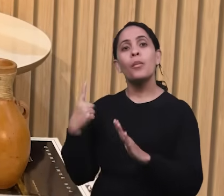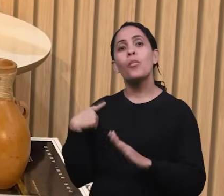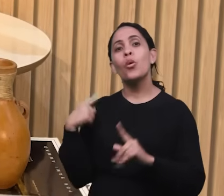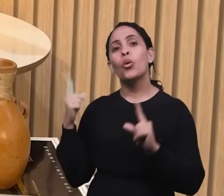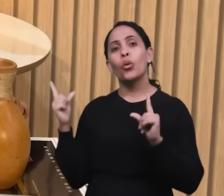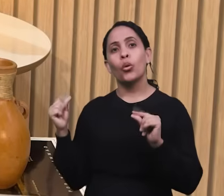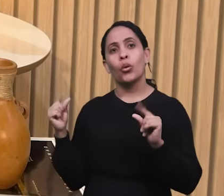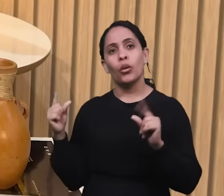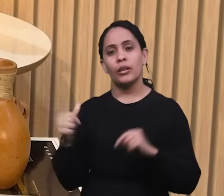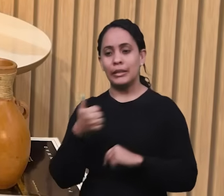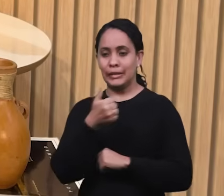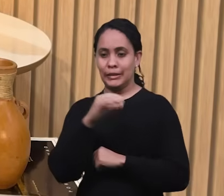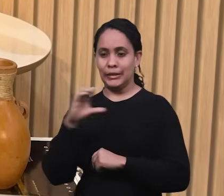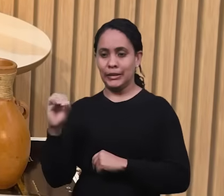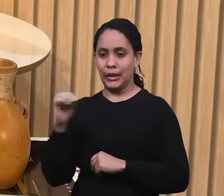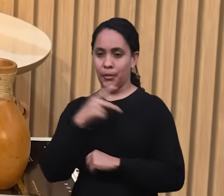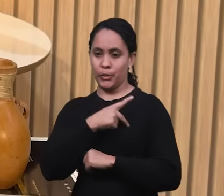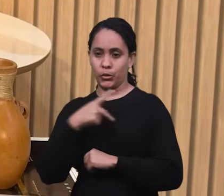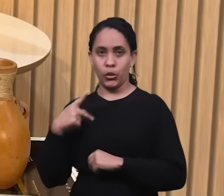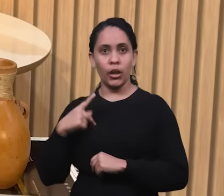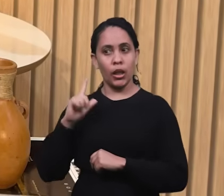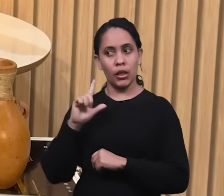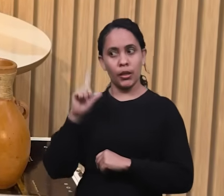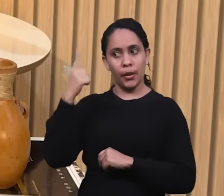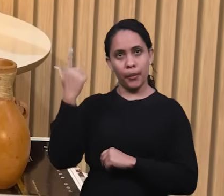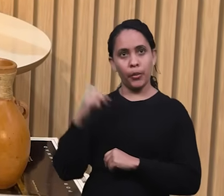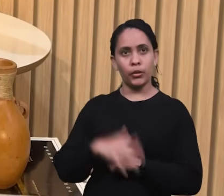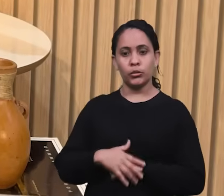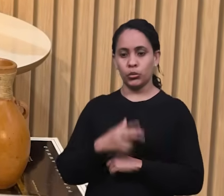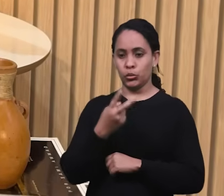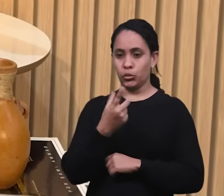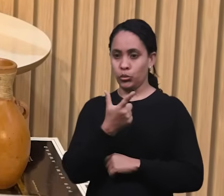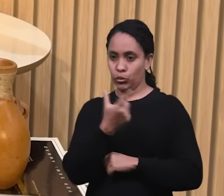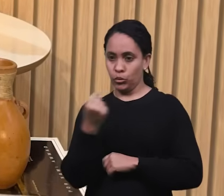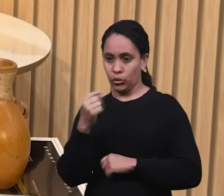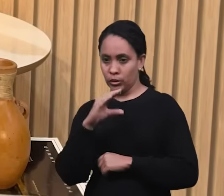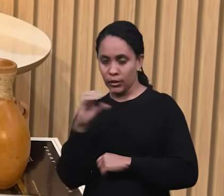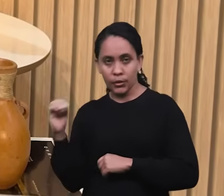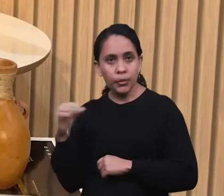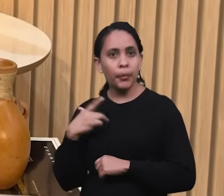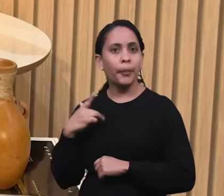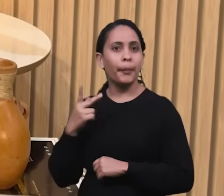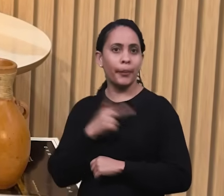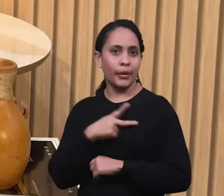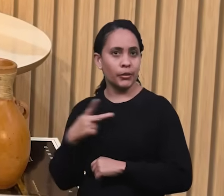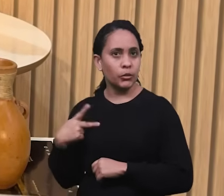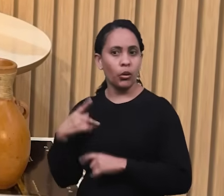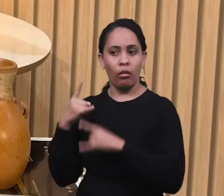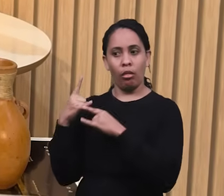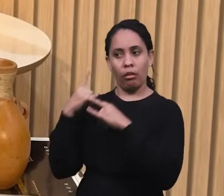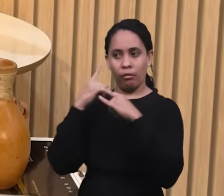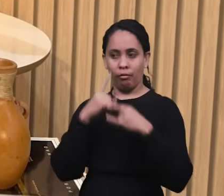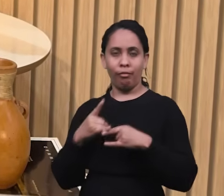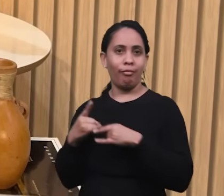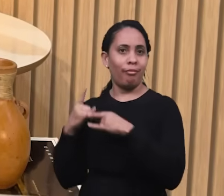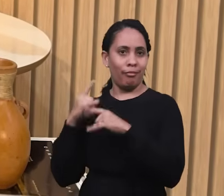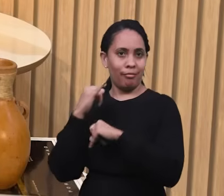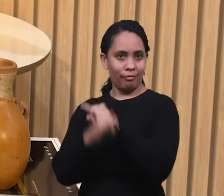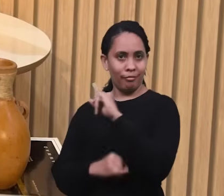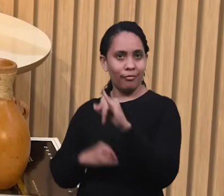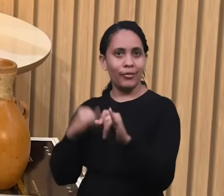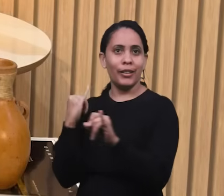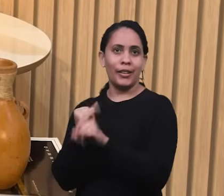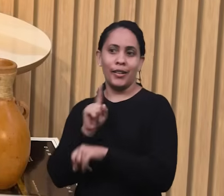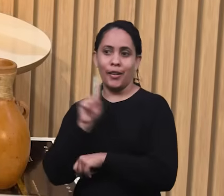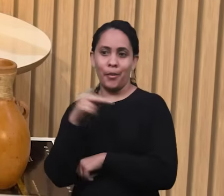100 pastores, depois para 200 pastores. Eram seminários online, porque